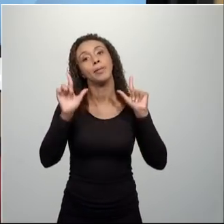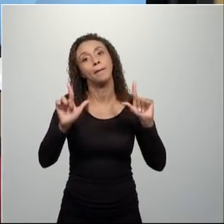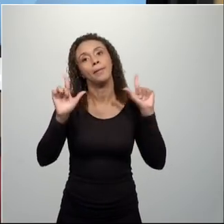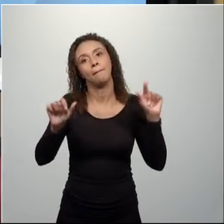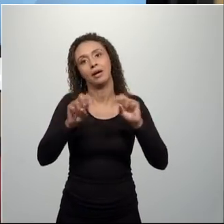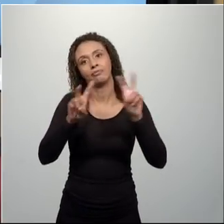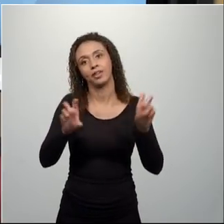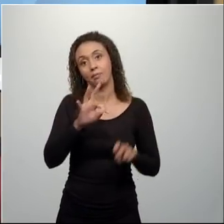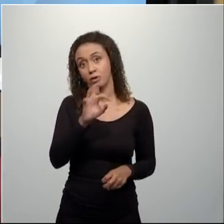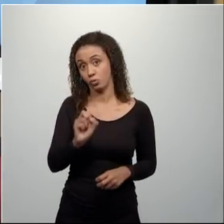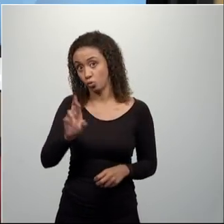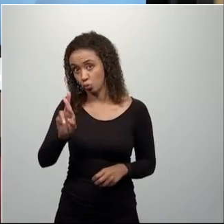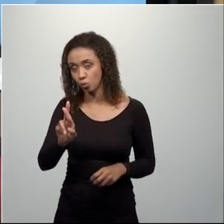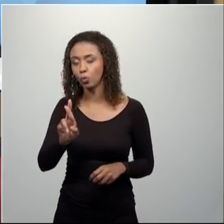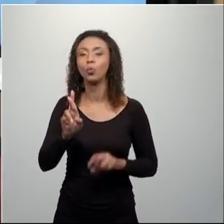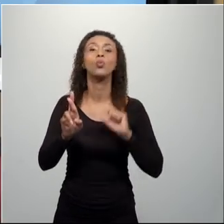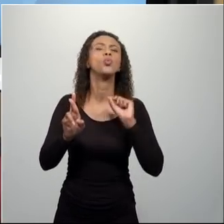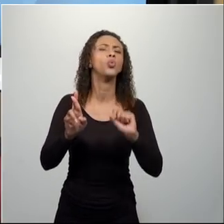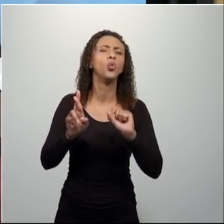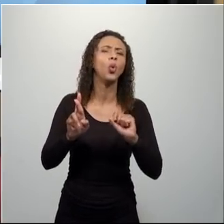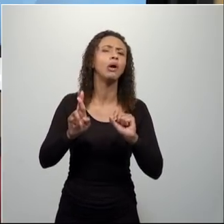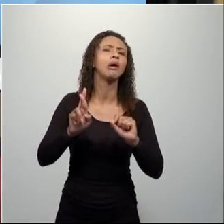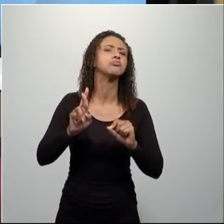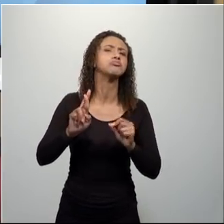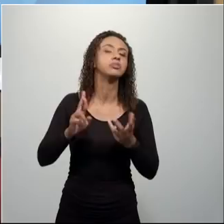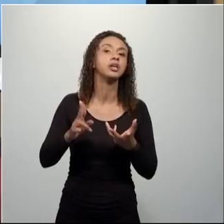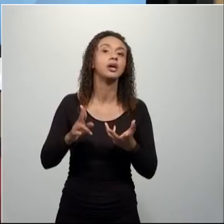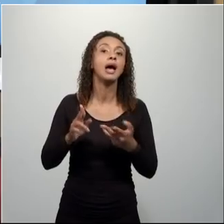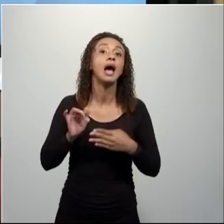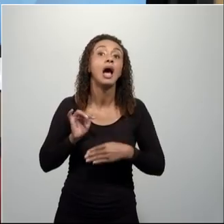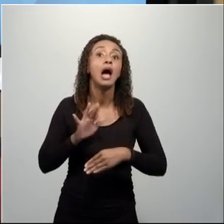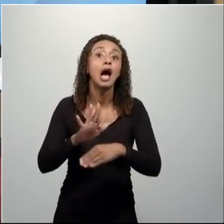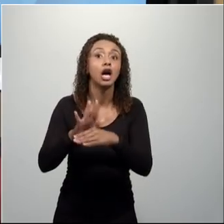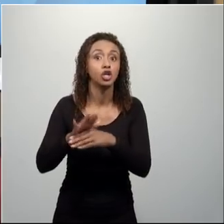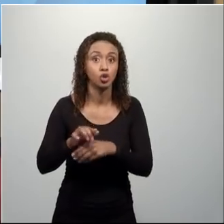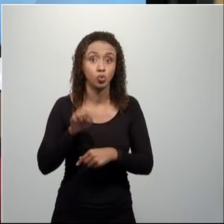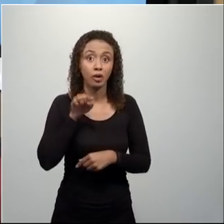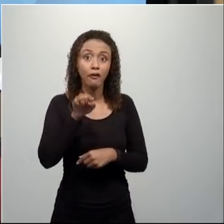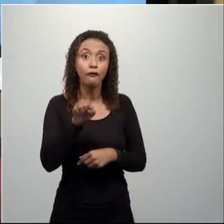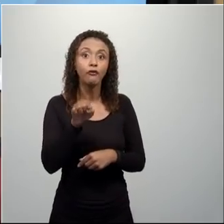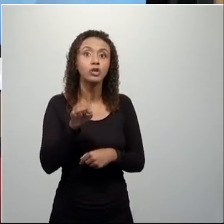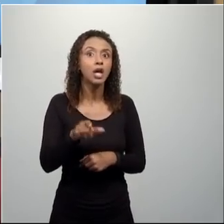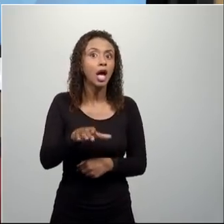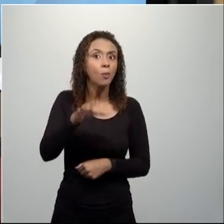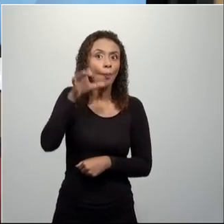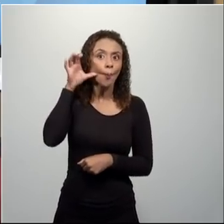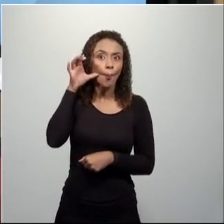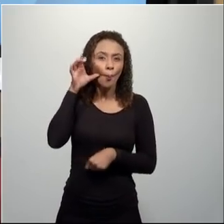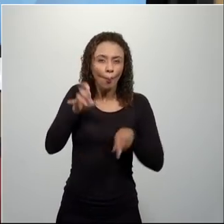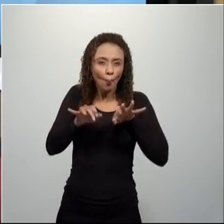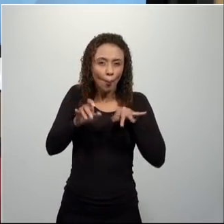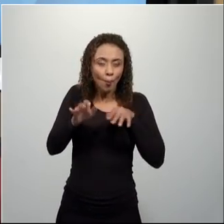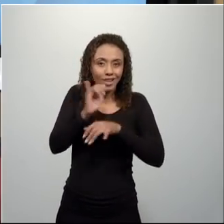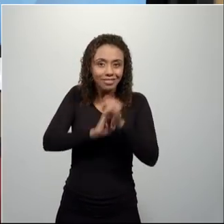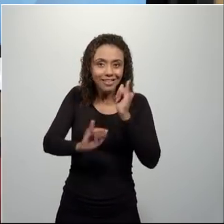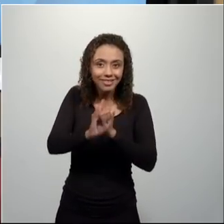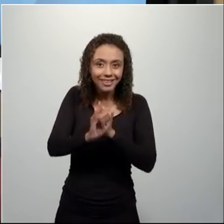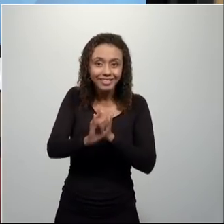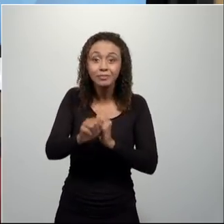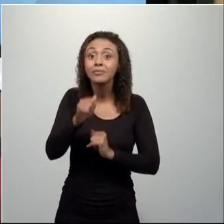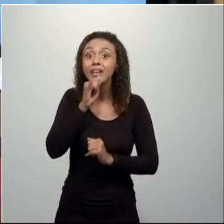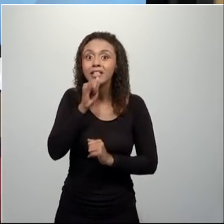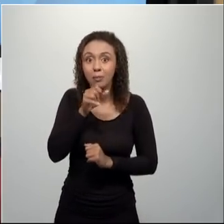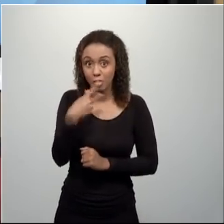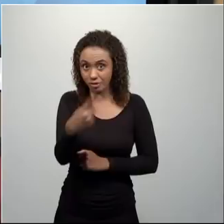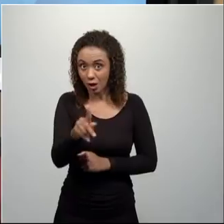respeito a idéia do tor é permitir que os usuários naveguem na web com o anonimato anonimato em que sentido o ip endereço